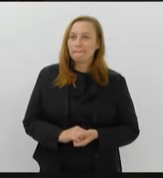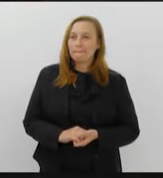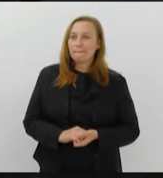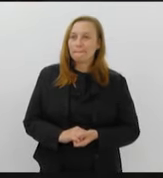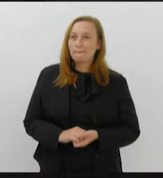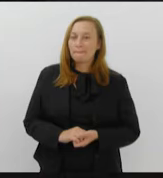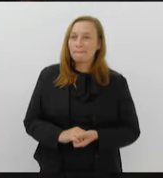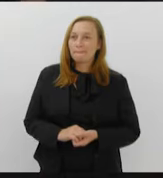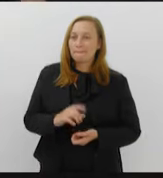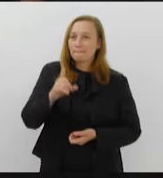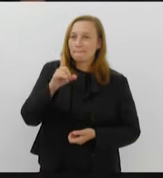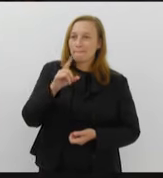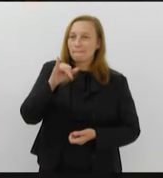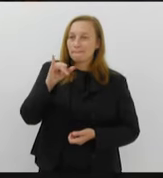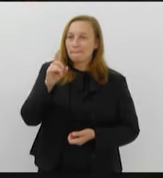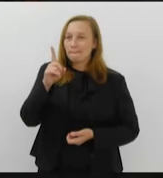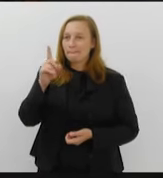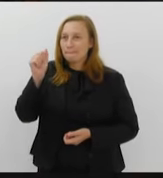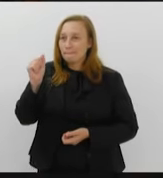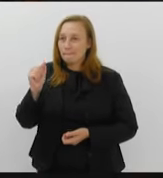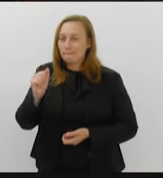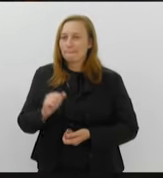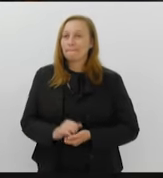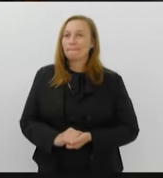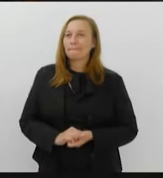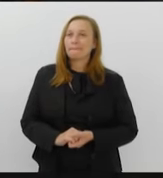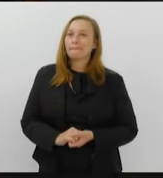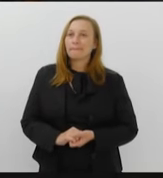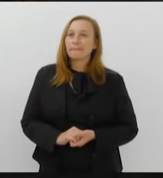era a Índia Melau, por isso.